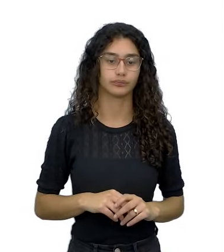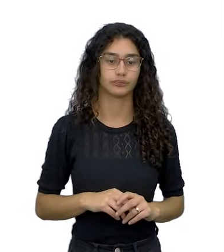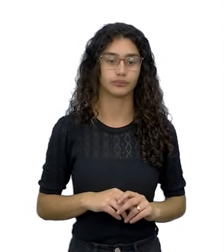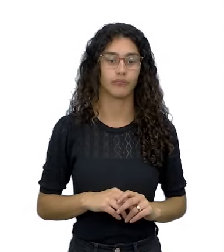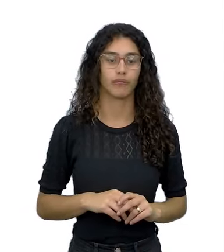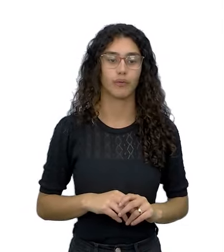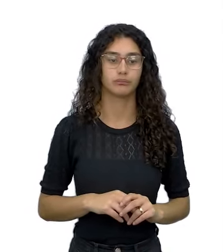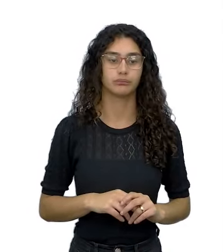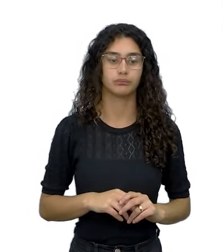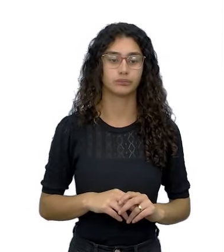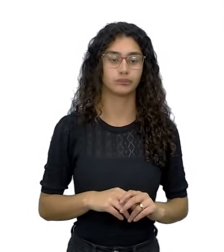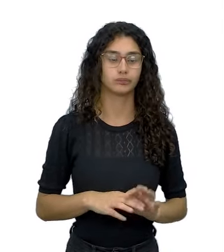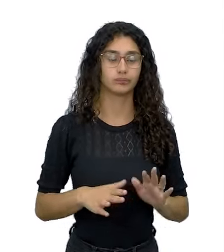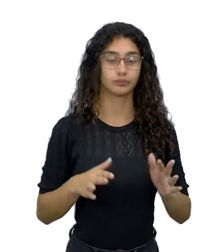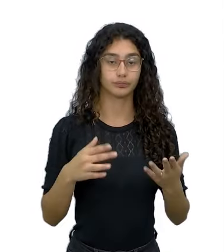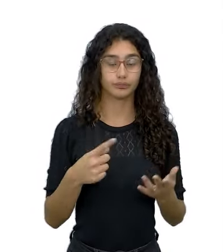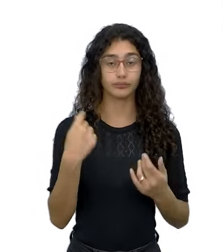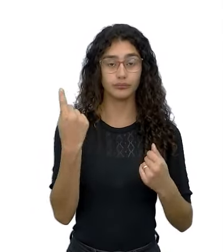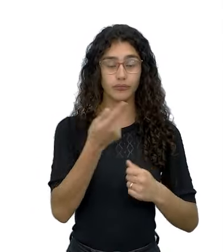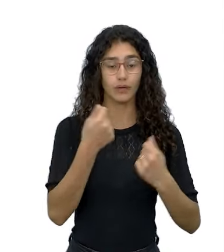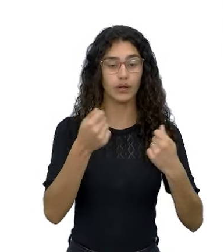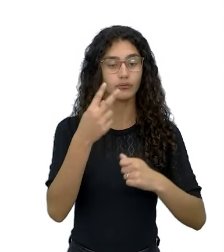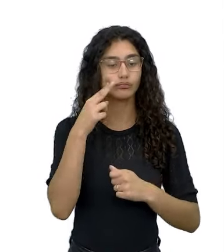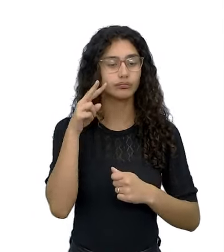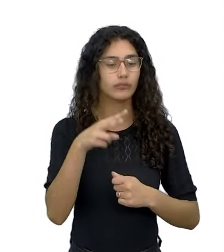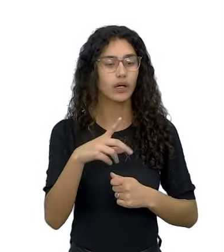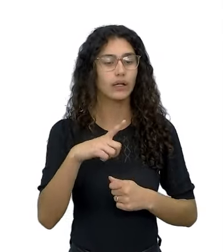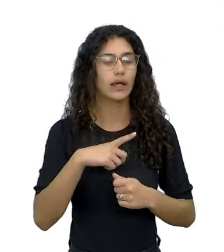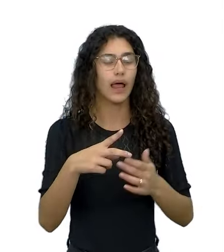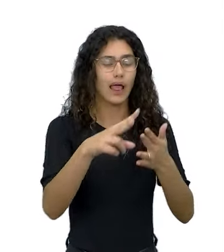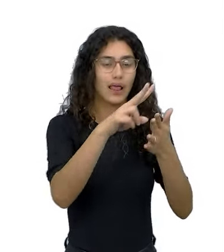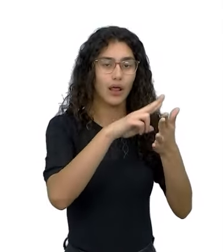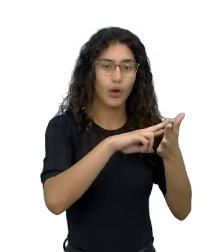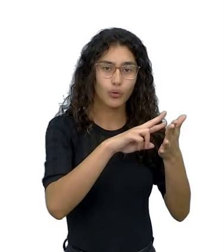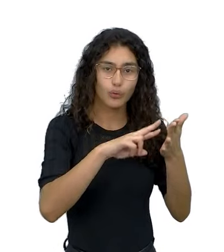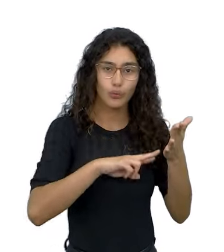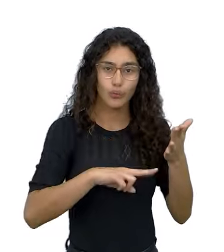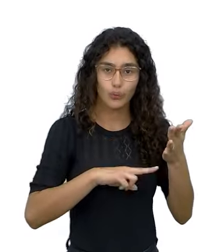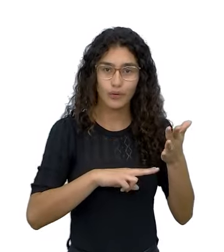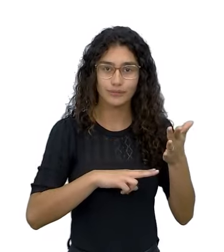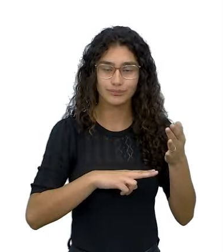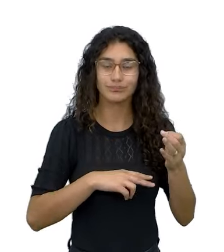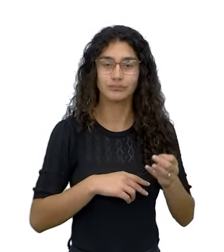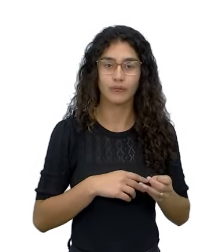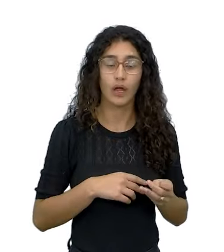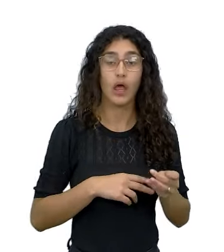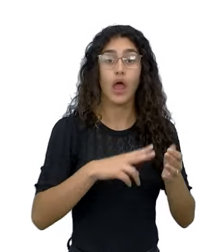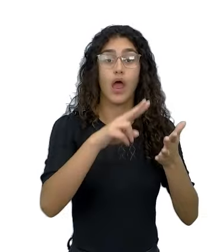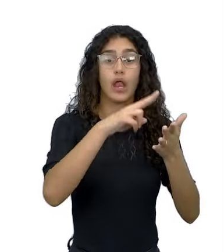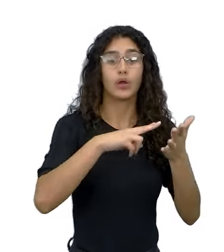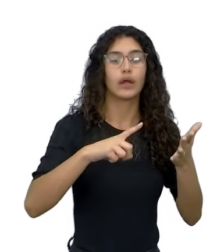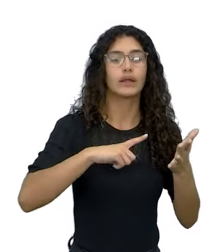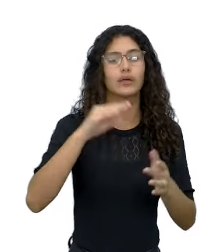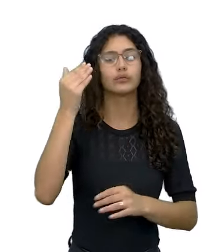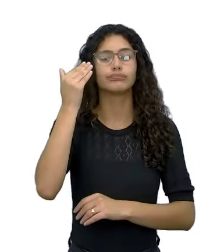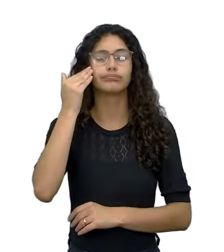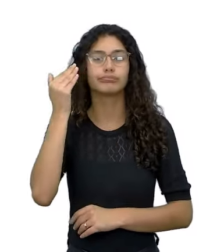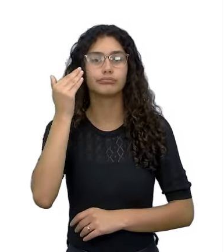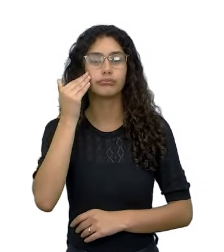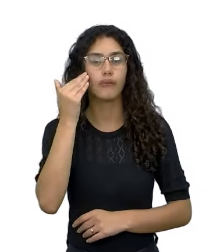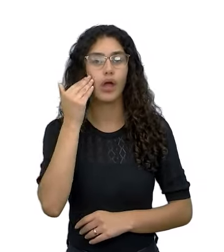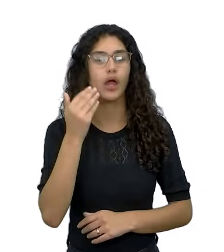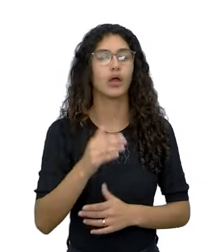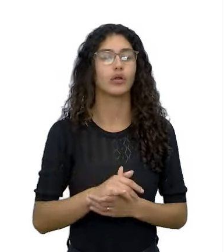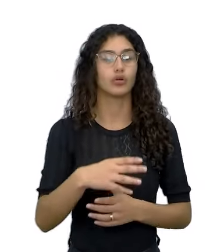Bom, aí então, a gente tem que voltar e falar um pouquinho aí a respeito da leitura, né? Essa leitura de compreensão, né, da